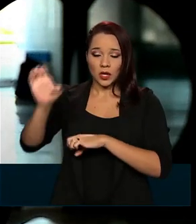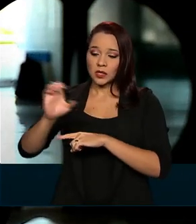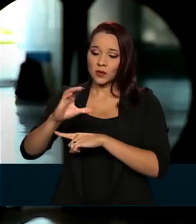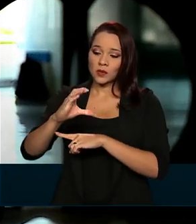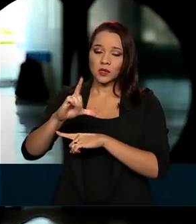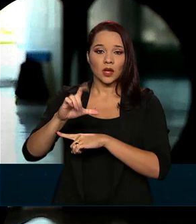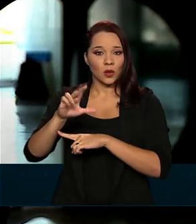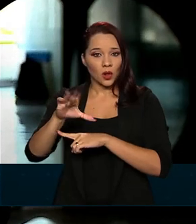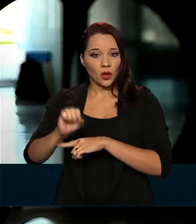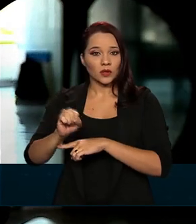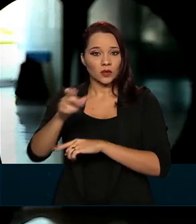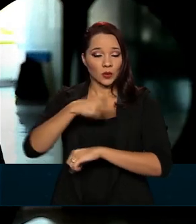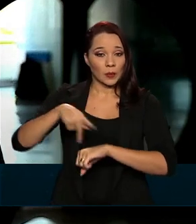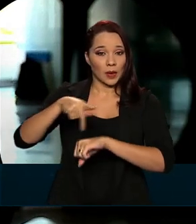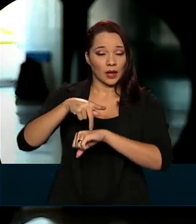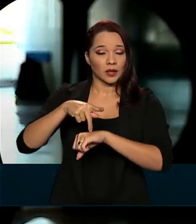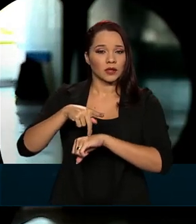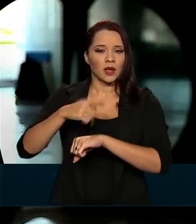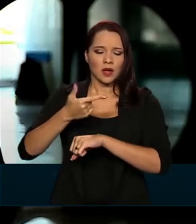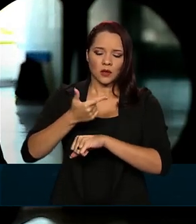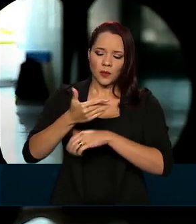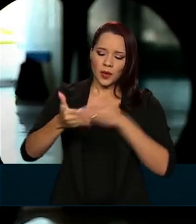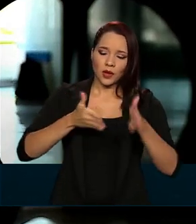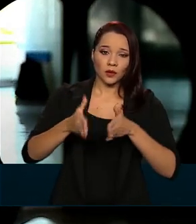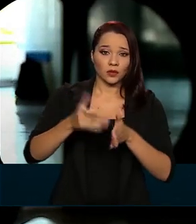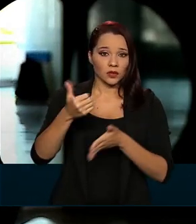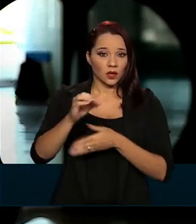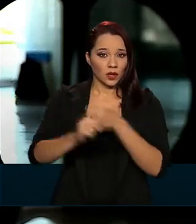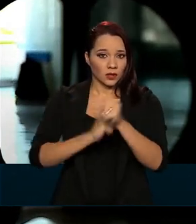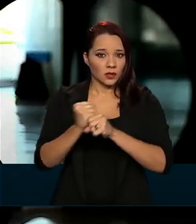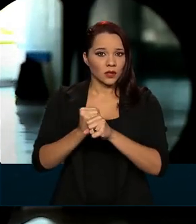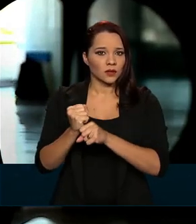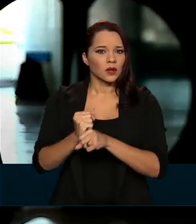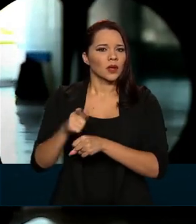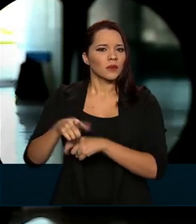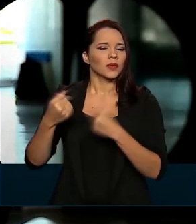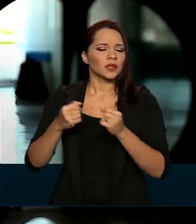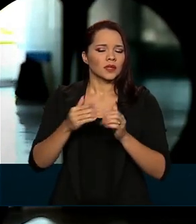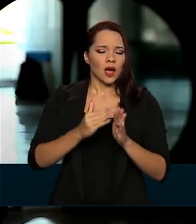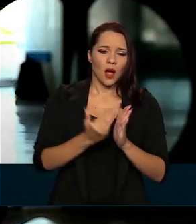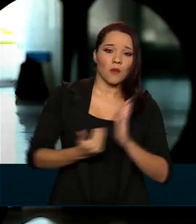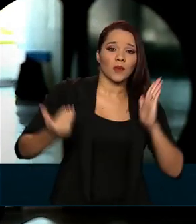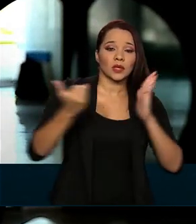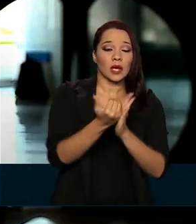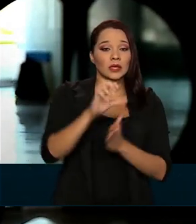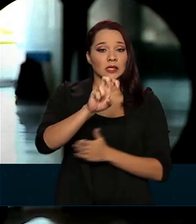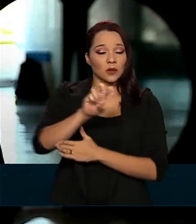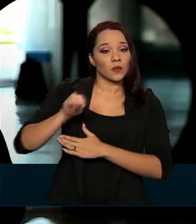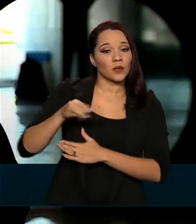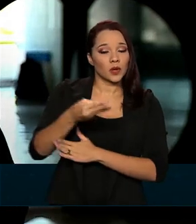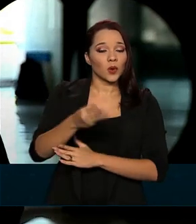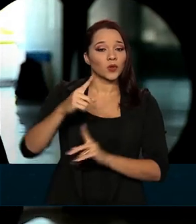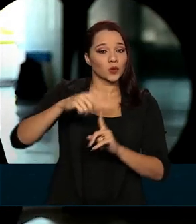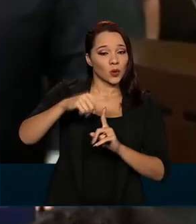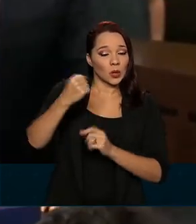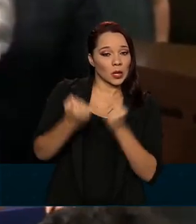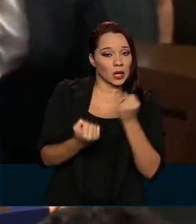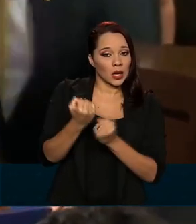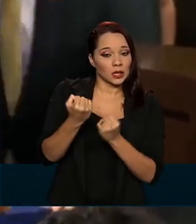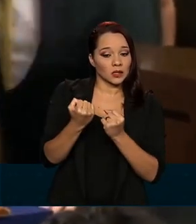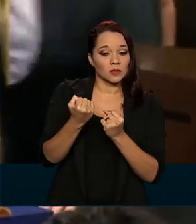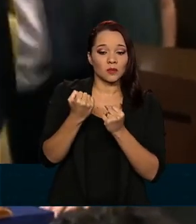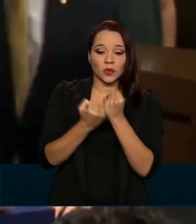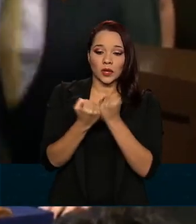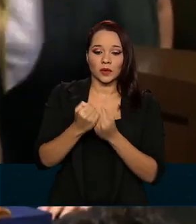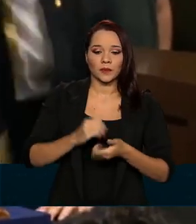do país. Para o governo, em 10 anos, a movimentação do produto no Porto deve saltar para 5 milhões de toneladas por ano. O